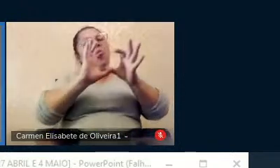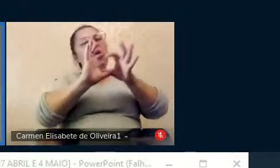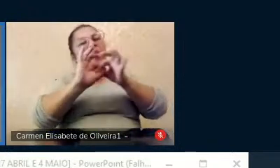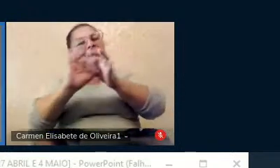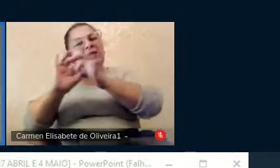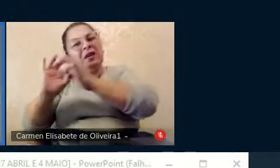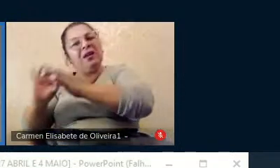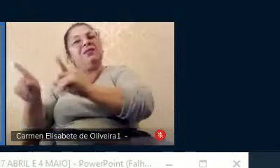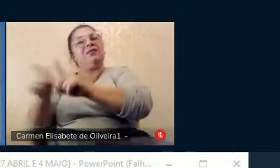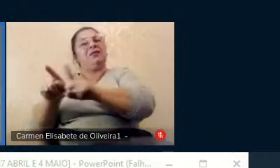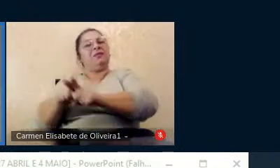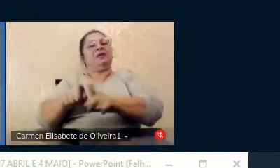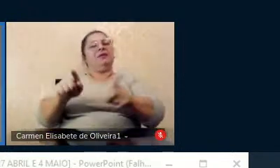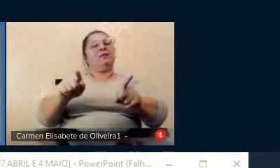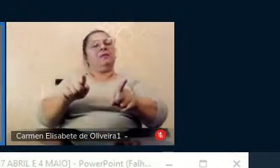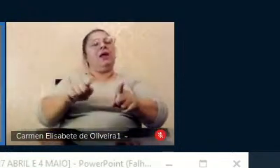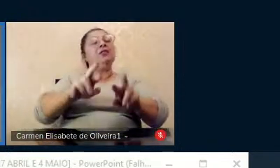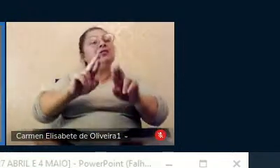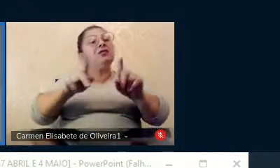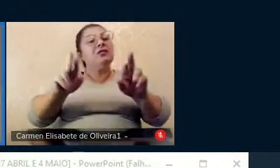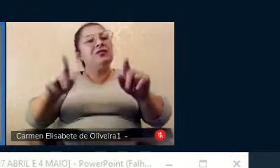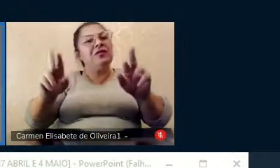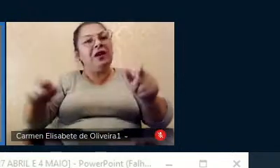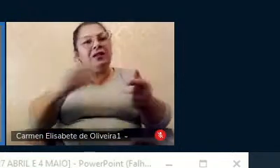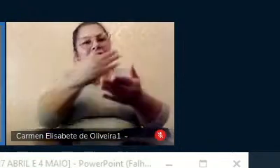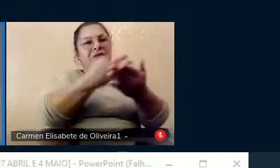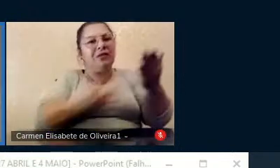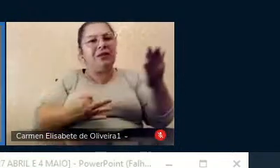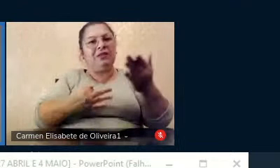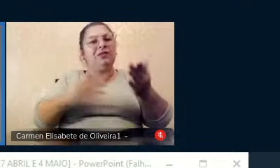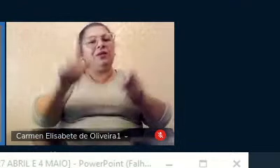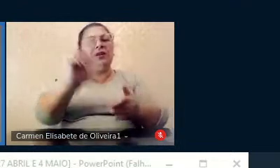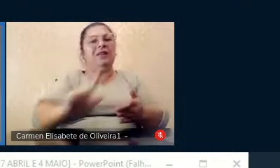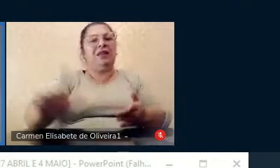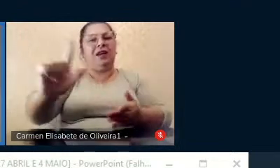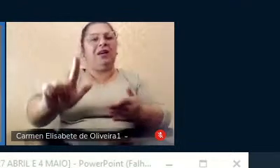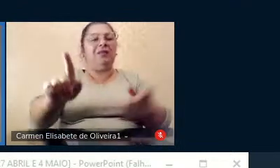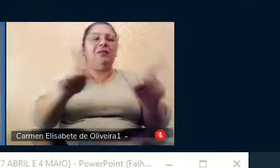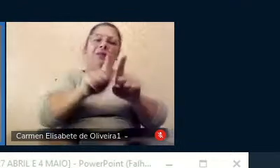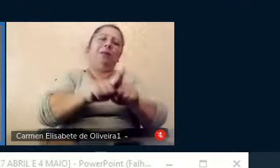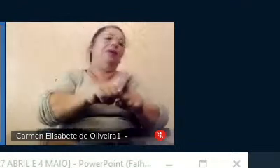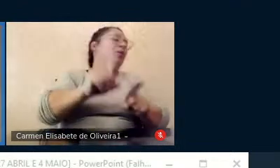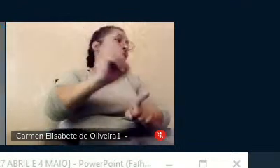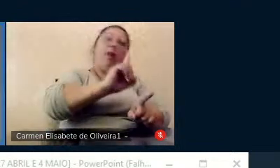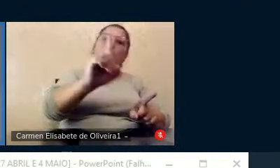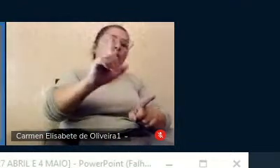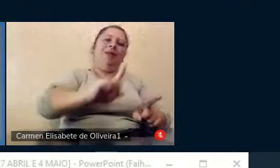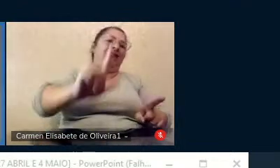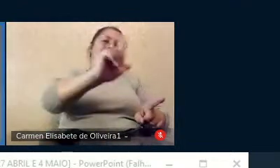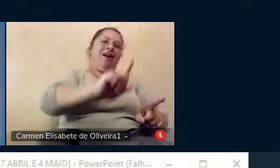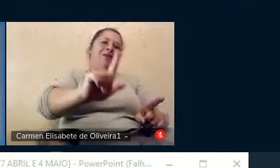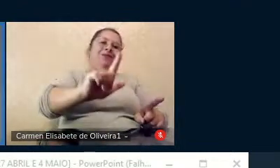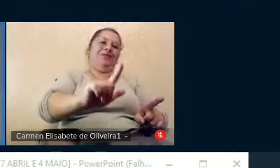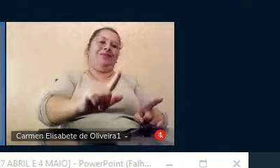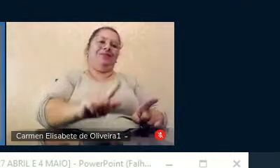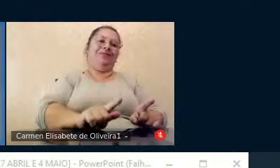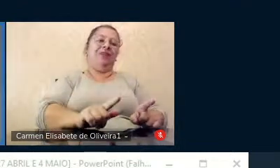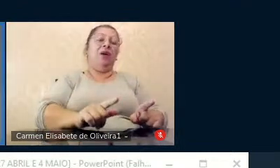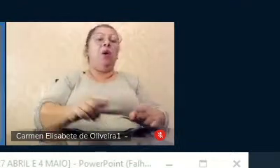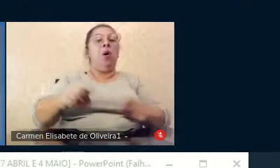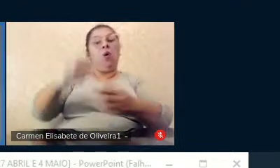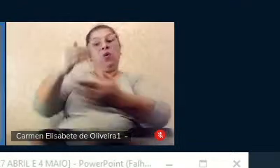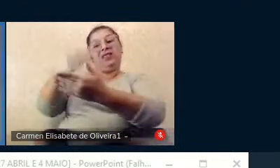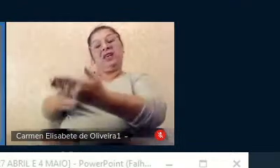contextualizadas, né? Então, existe um diferencial do texto literário e do texto não literário. O texto não